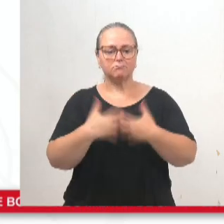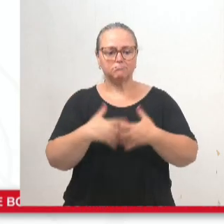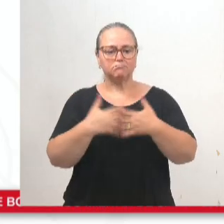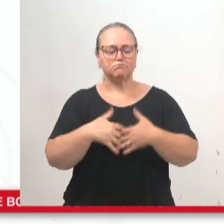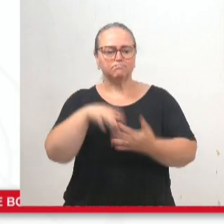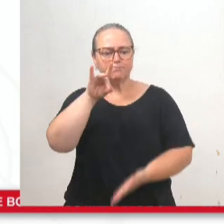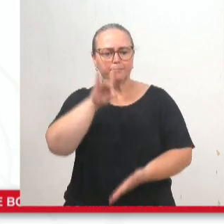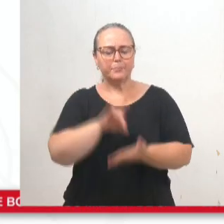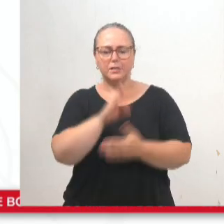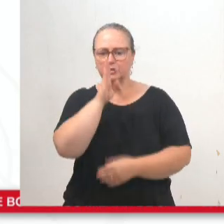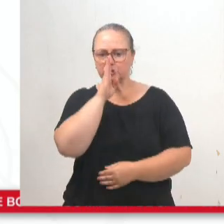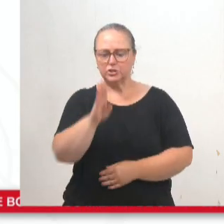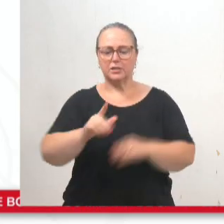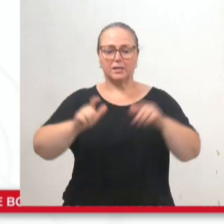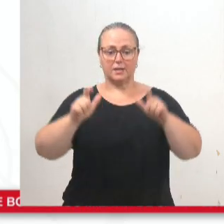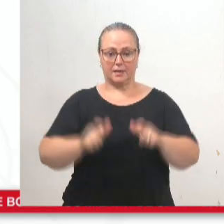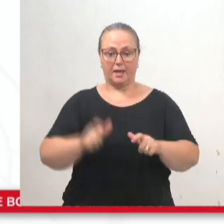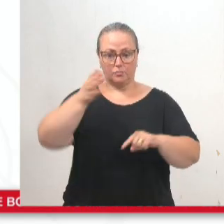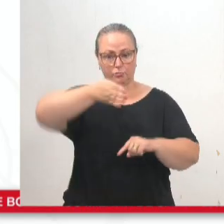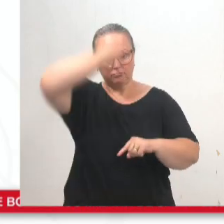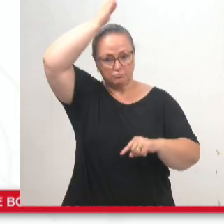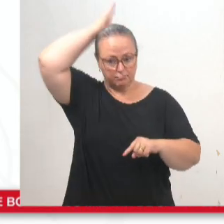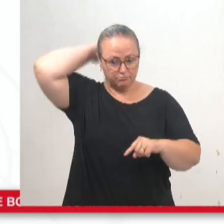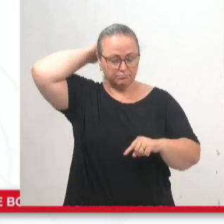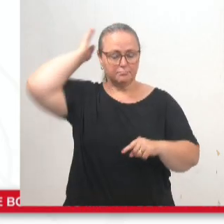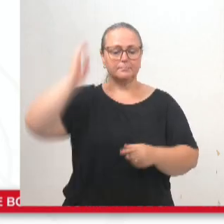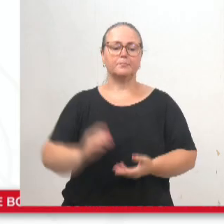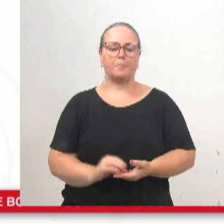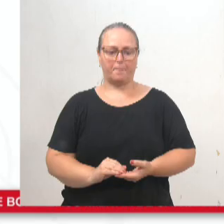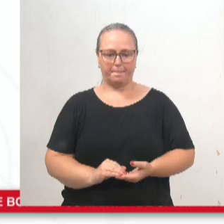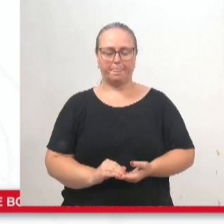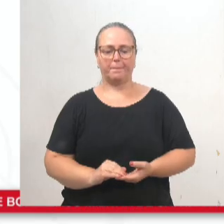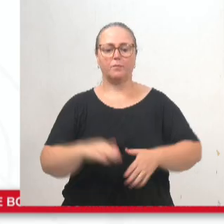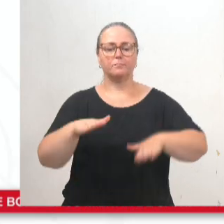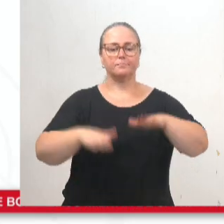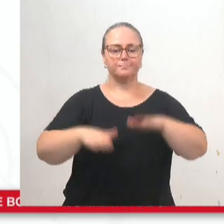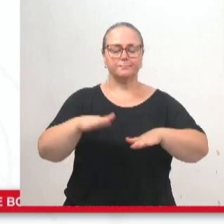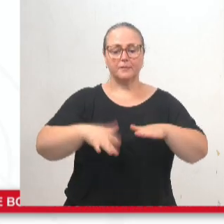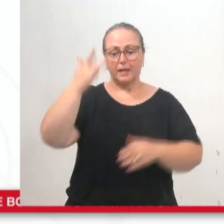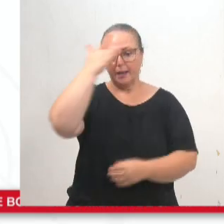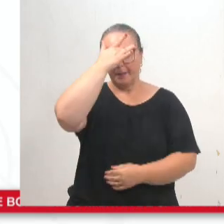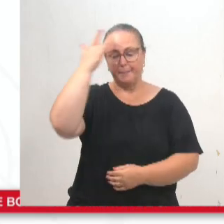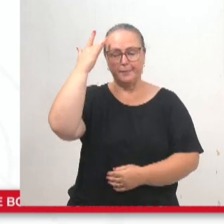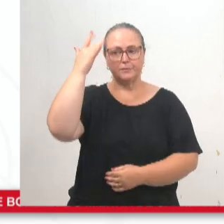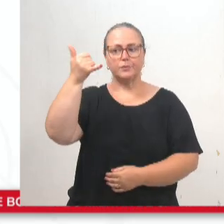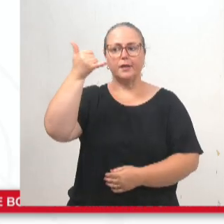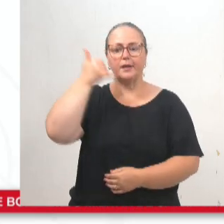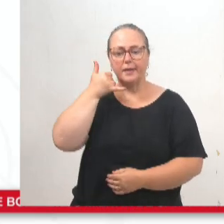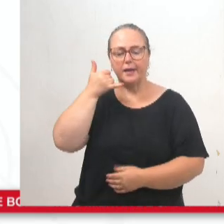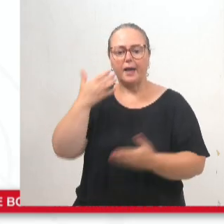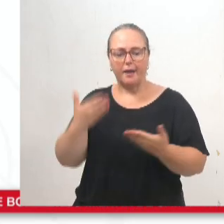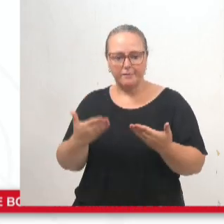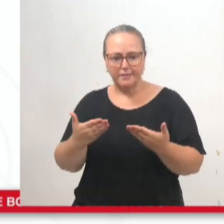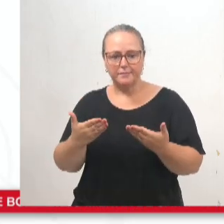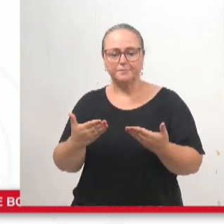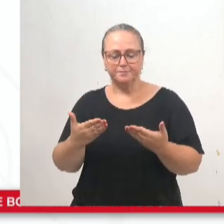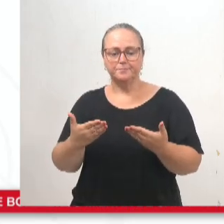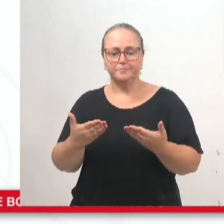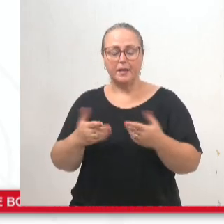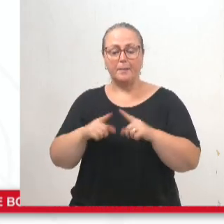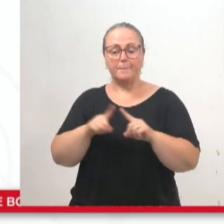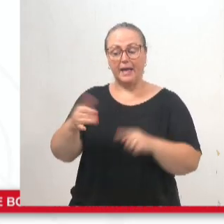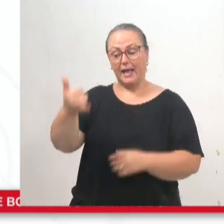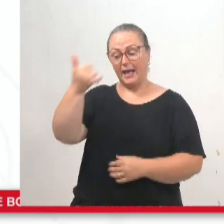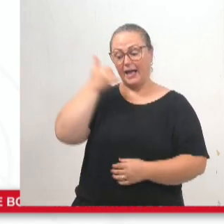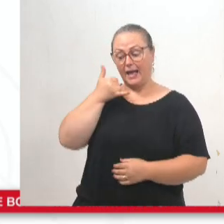nossos quartéis. Então, para que os senhores entendam, muitas vezes a população em determinada cidade, em determinado município, ligava, e essa